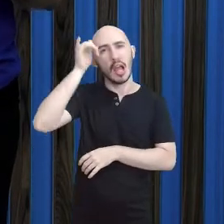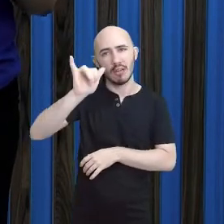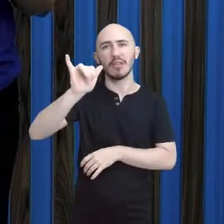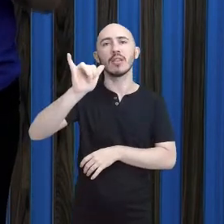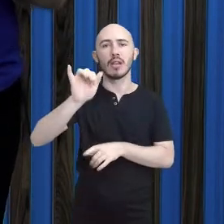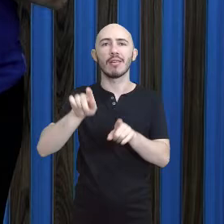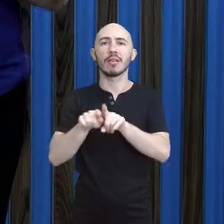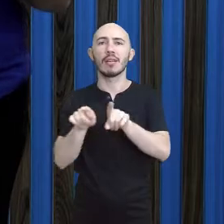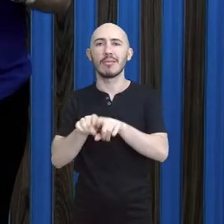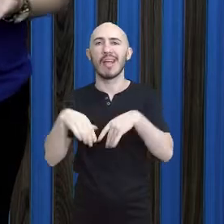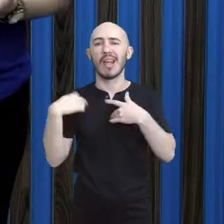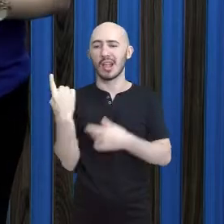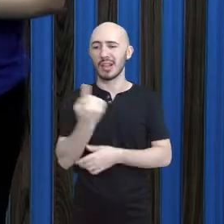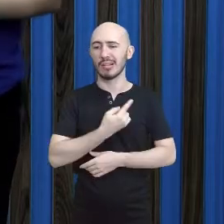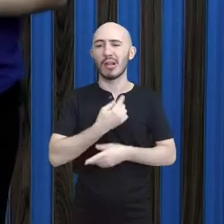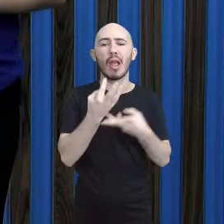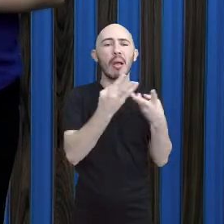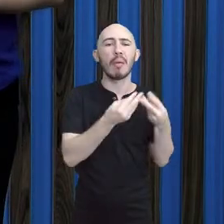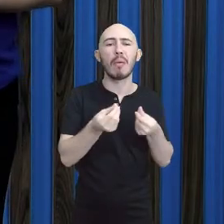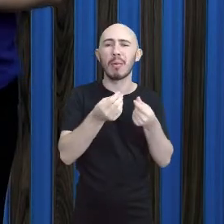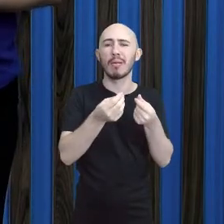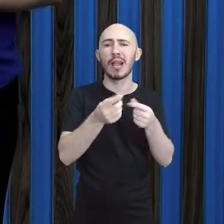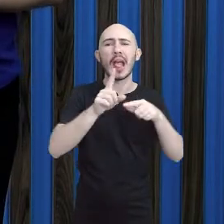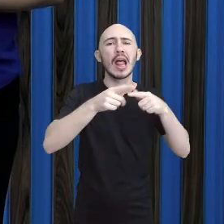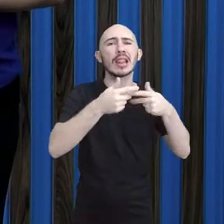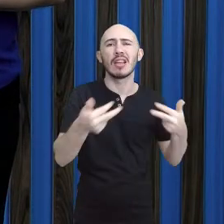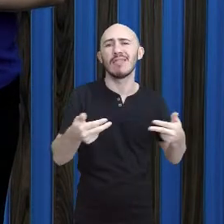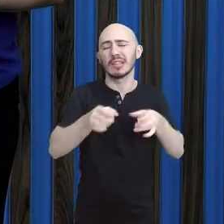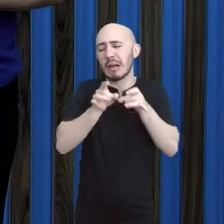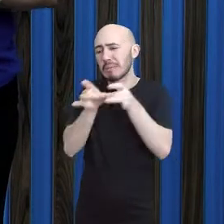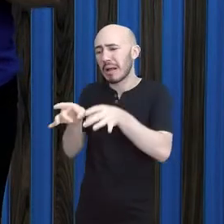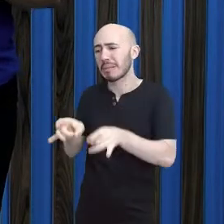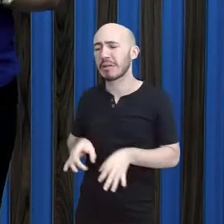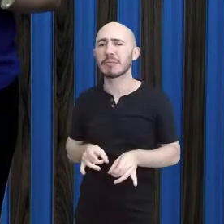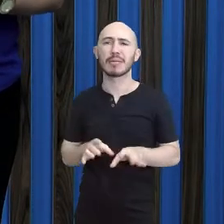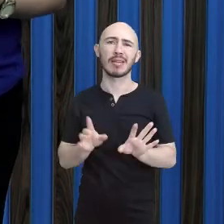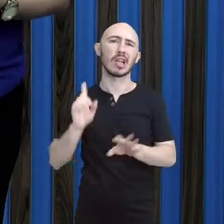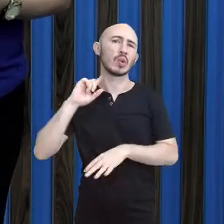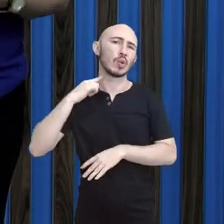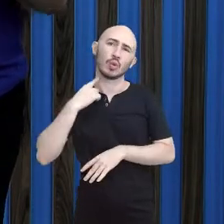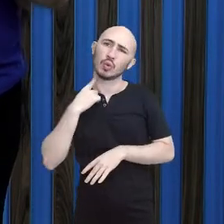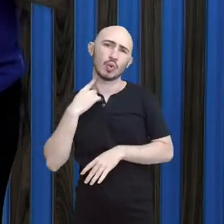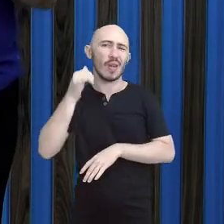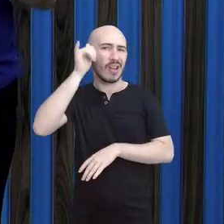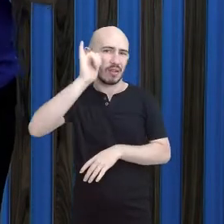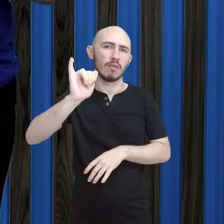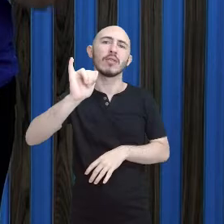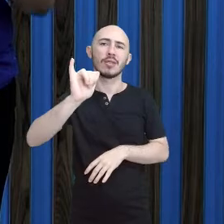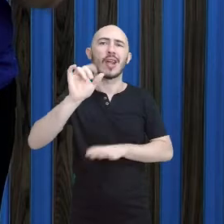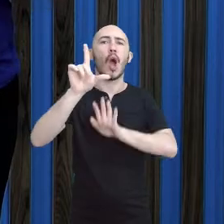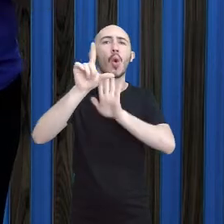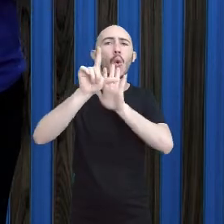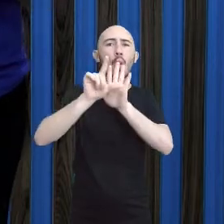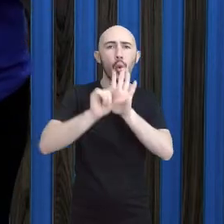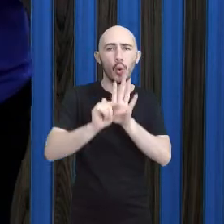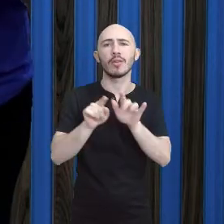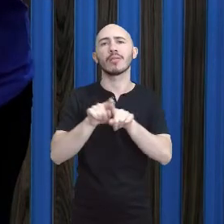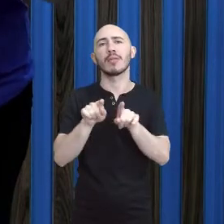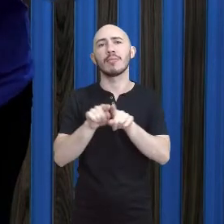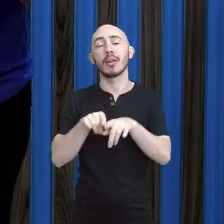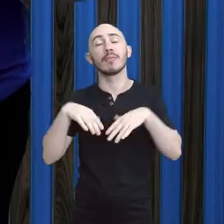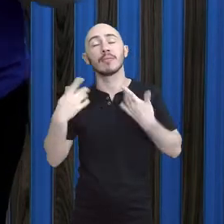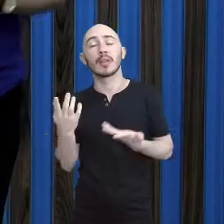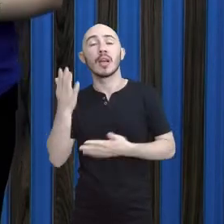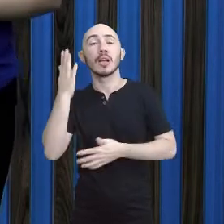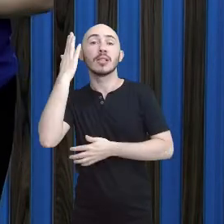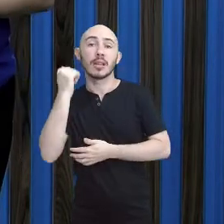os resíduos que nós lançamos na natureza, né? É saber o que é que está indo para a